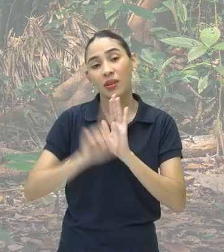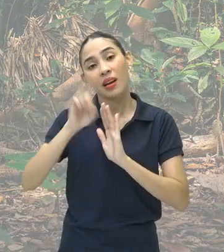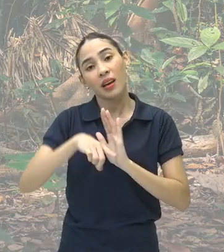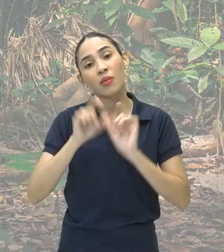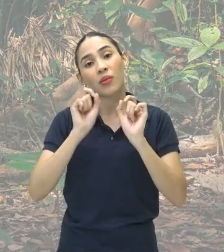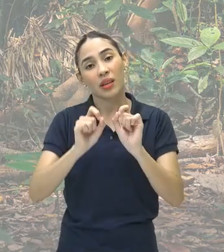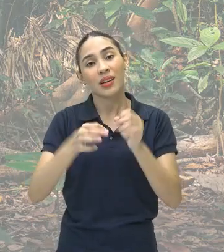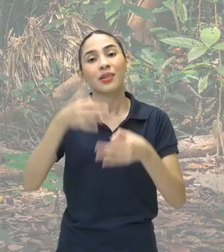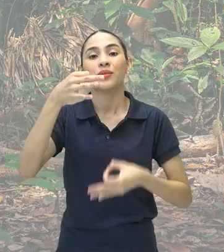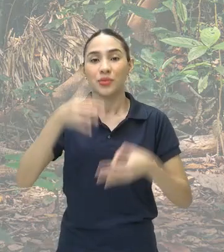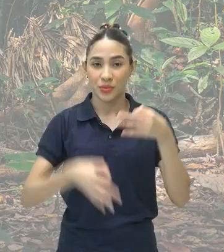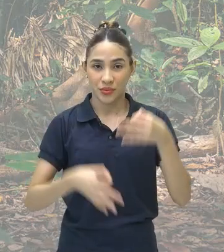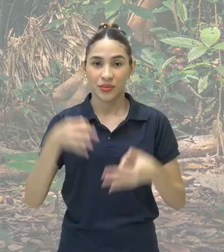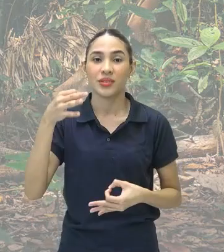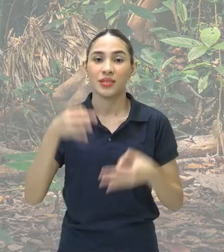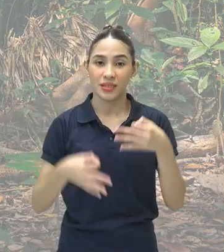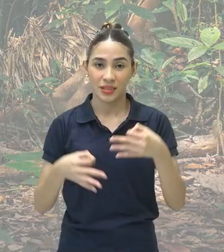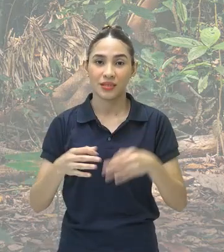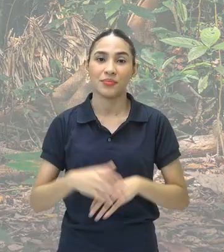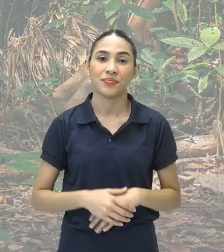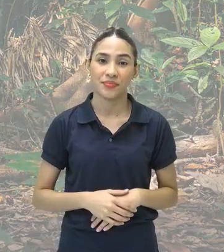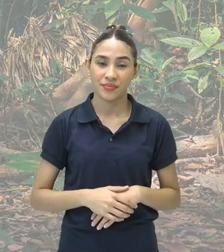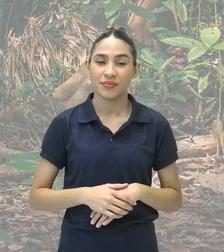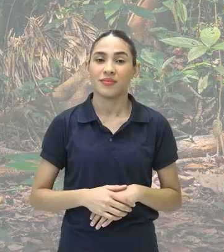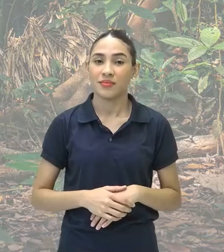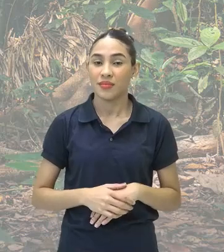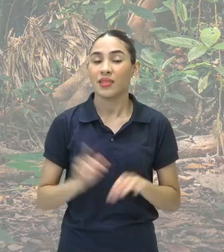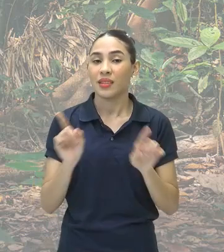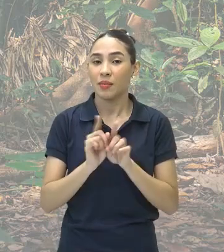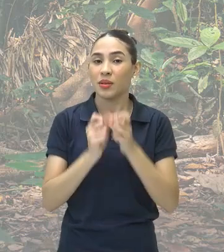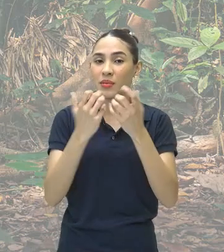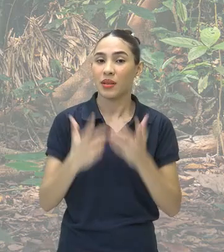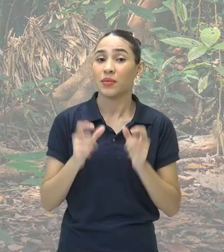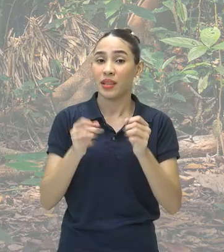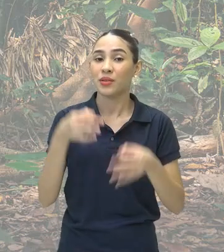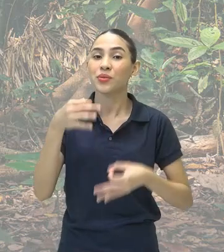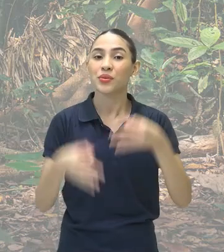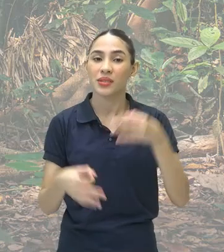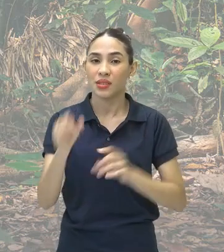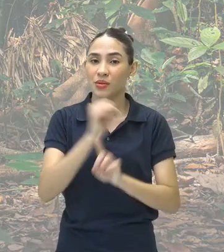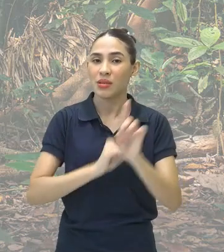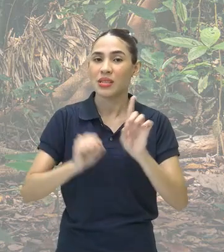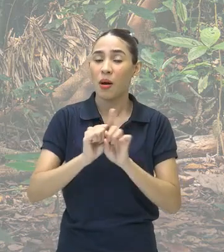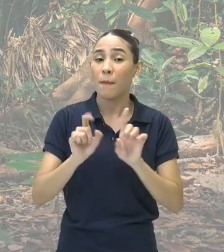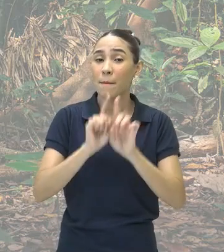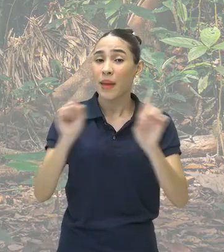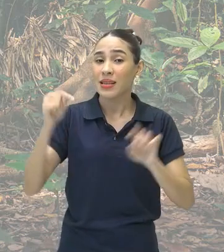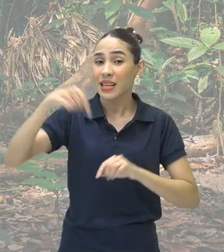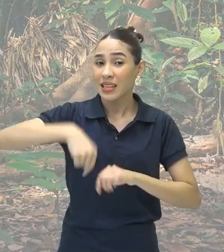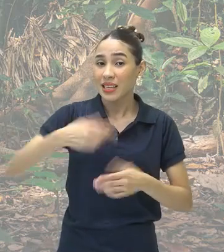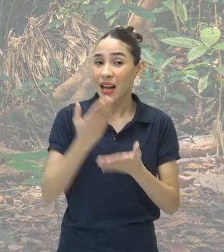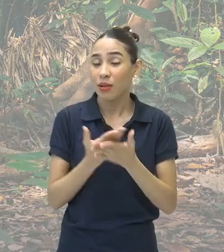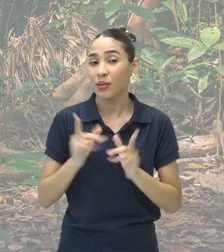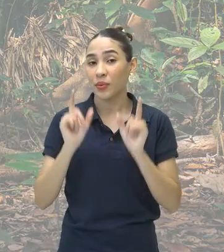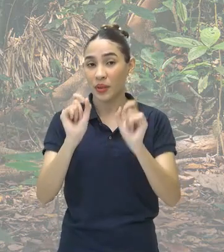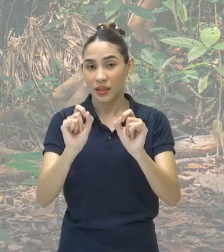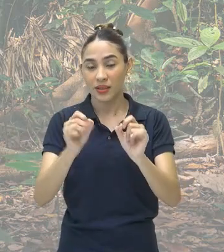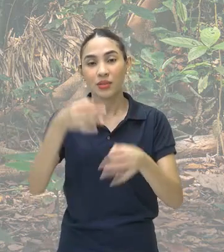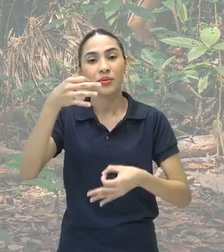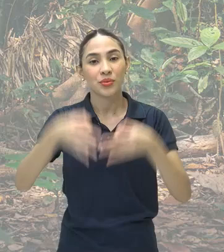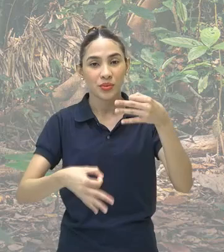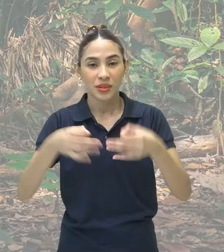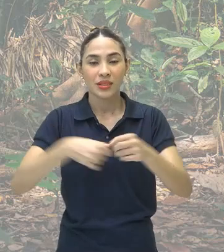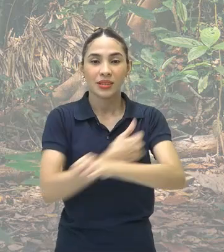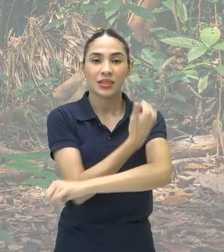é justiça. Nós falamos muito de justiça social, mas aqui nós estamos falando de quê? De